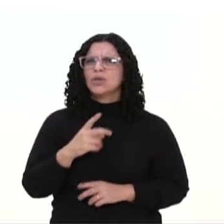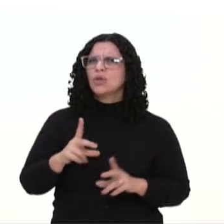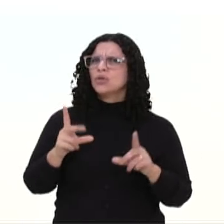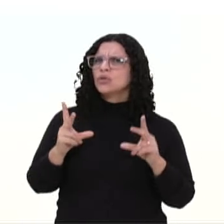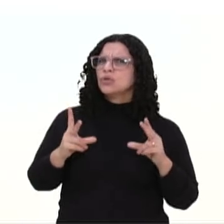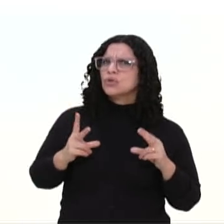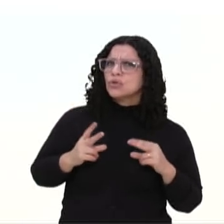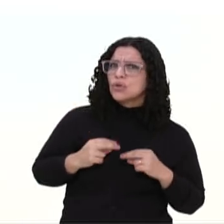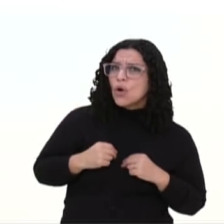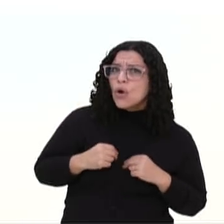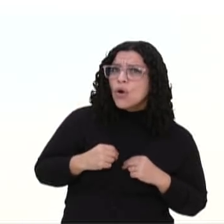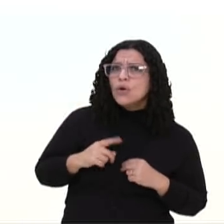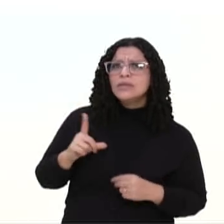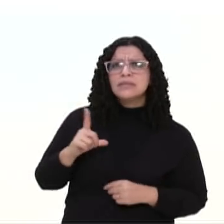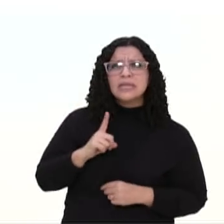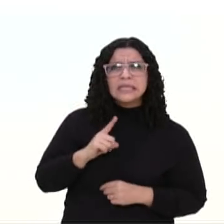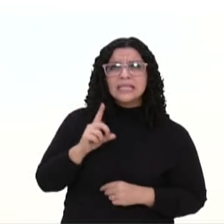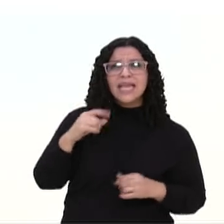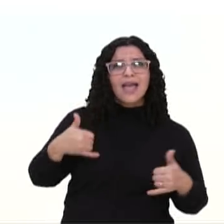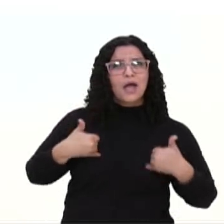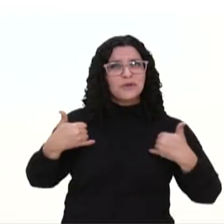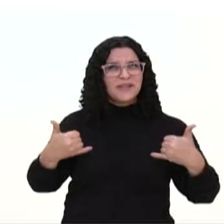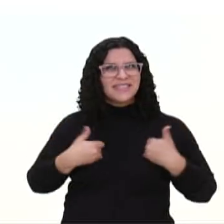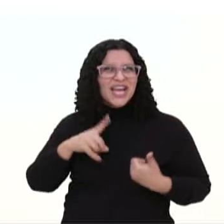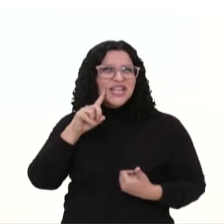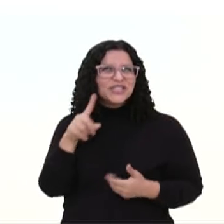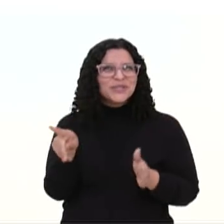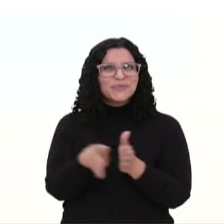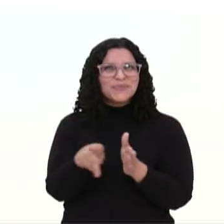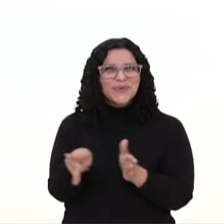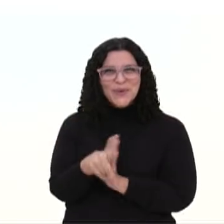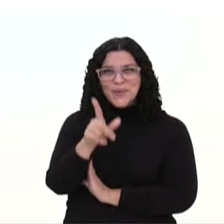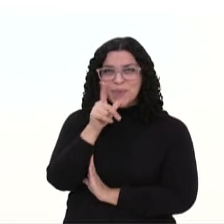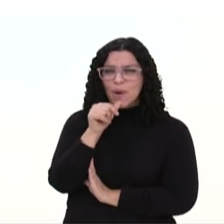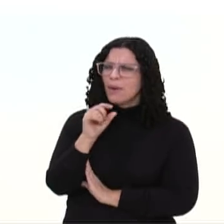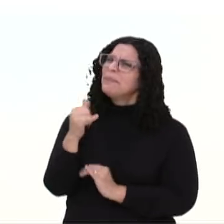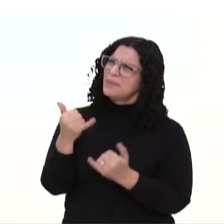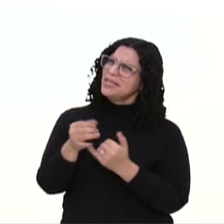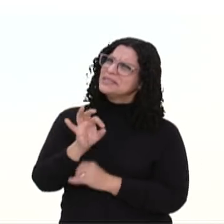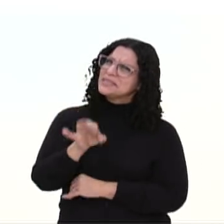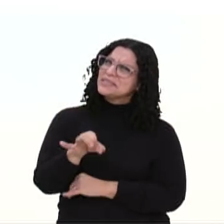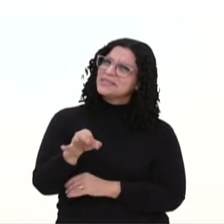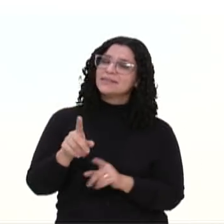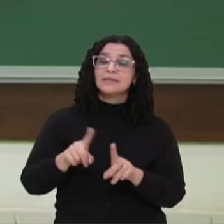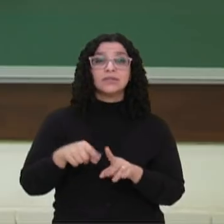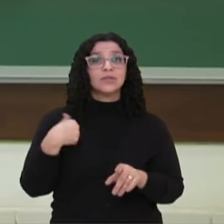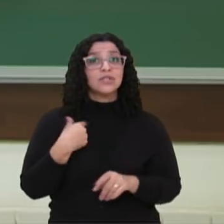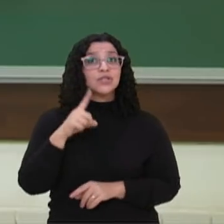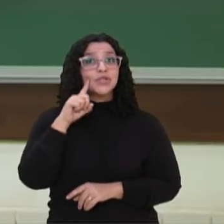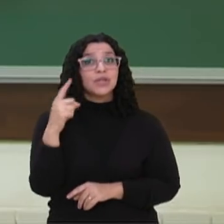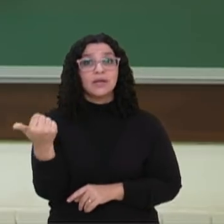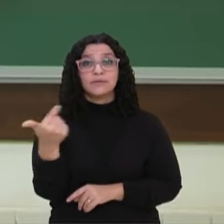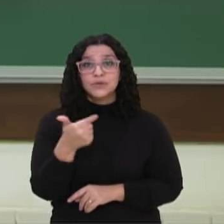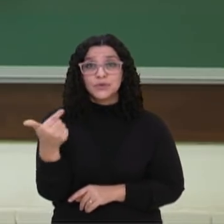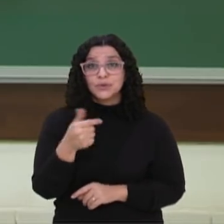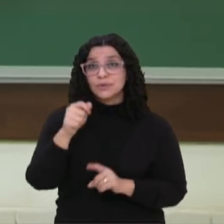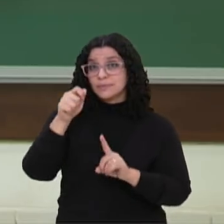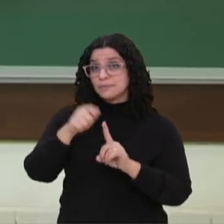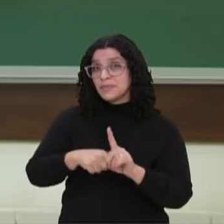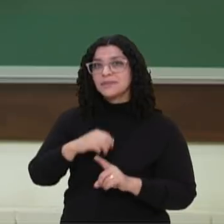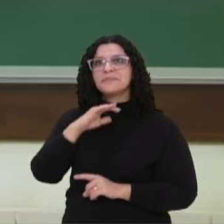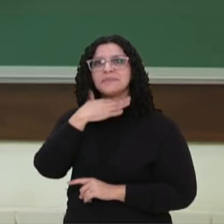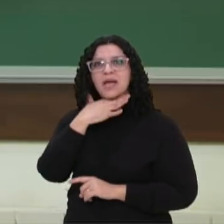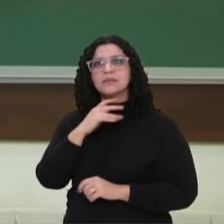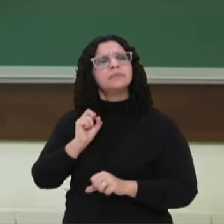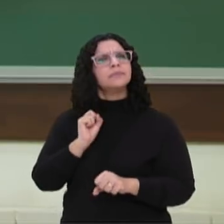Nossa, a água então também tem dia, faz aniversário? Então, vamos dizer que sim, né? Então, sempre no dia 22 de março,